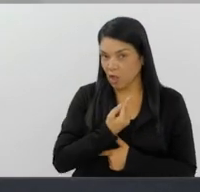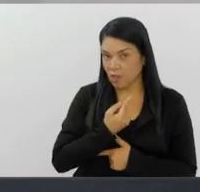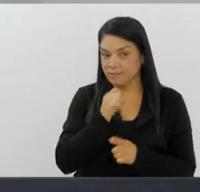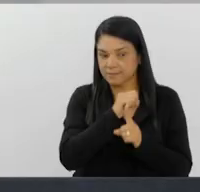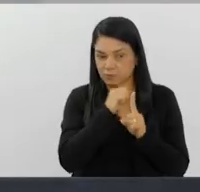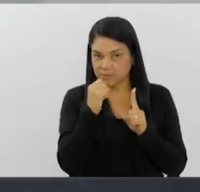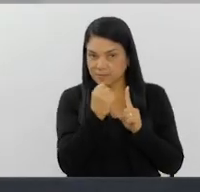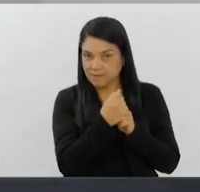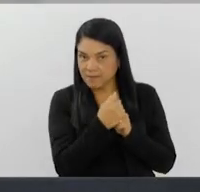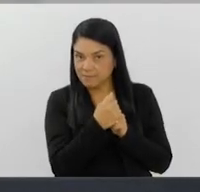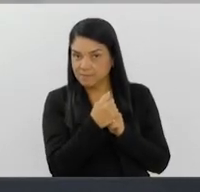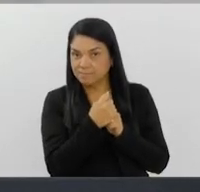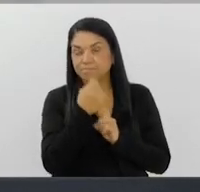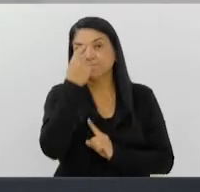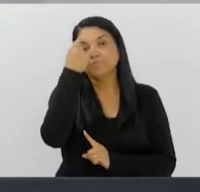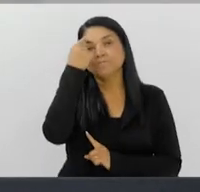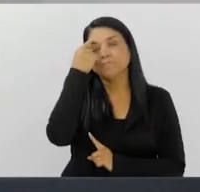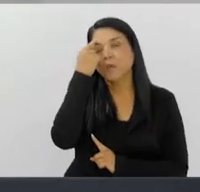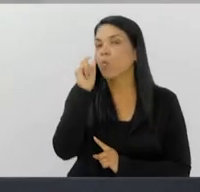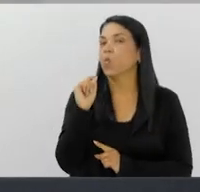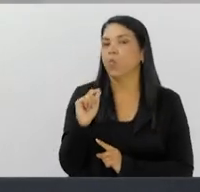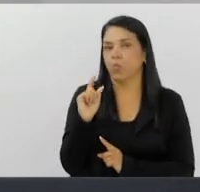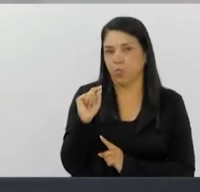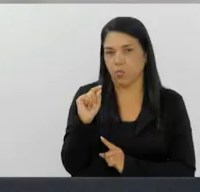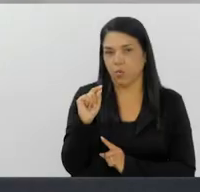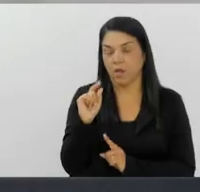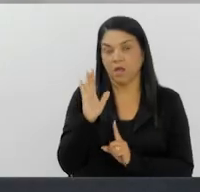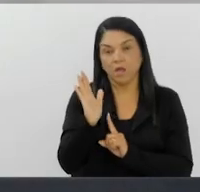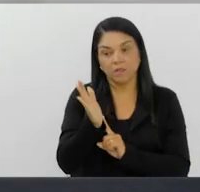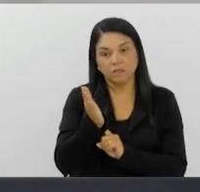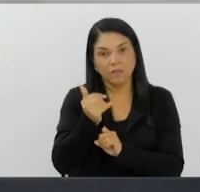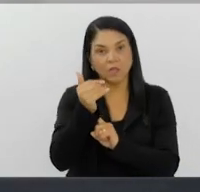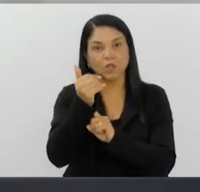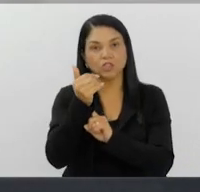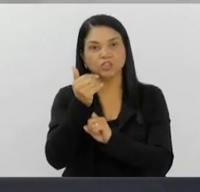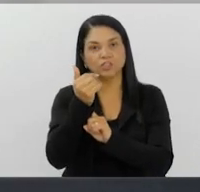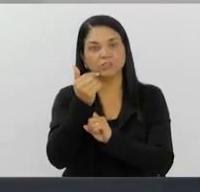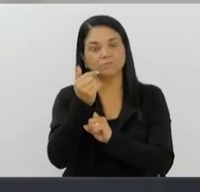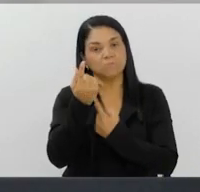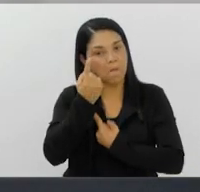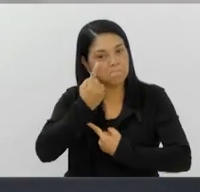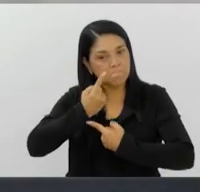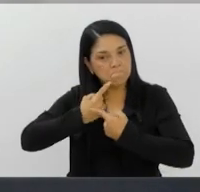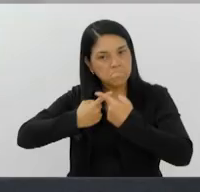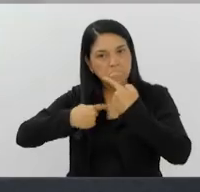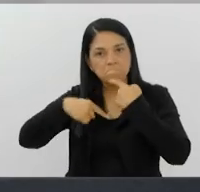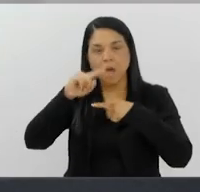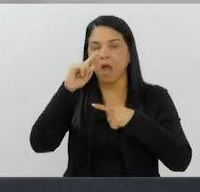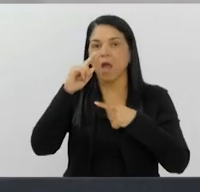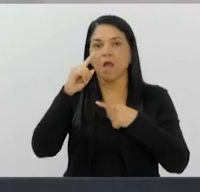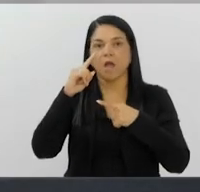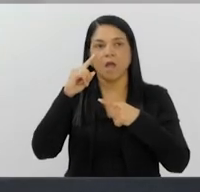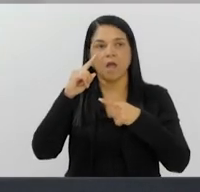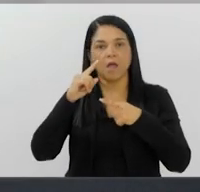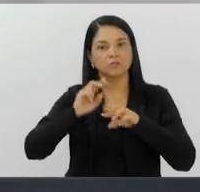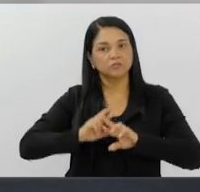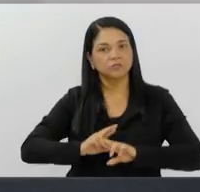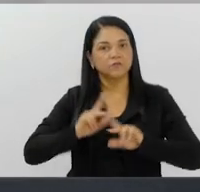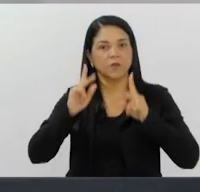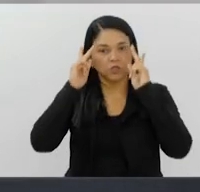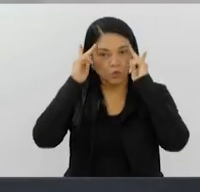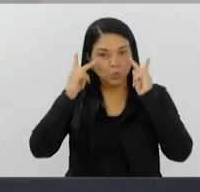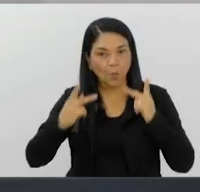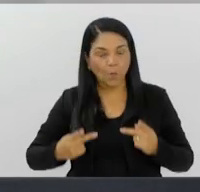sociedade pensamos que a a a tecnologia ela supera elementos que são humanos então ah não o